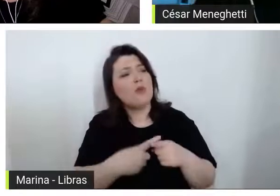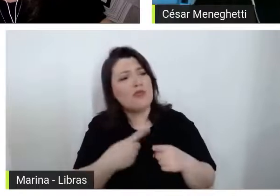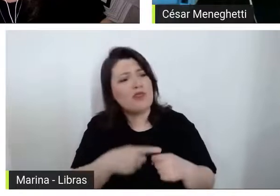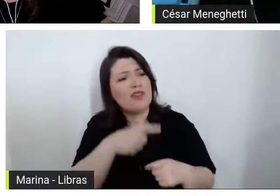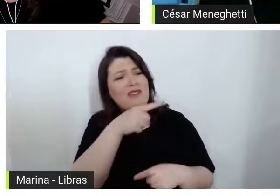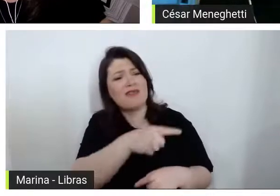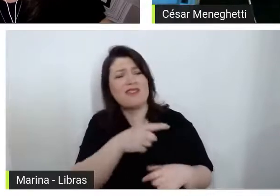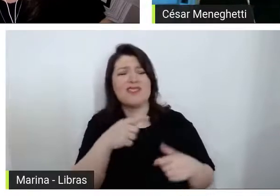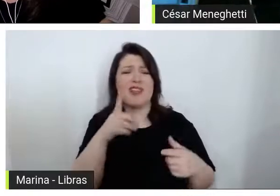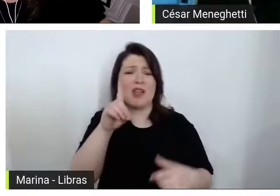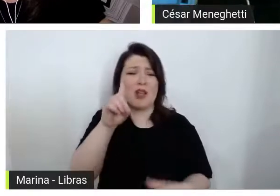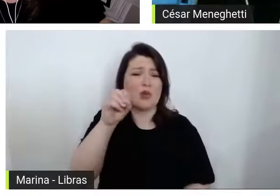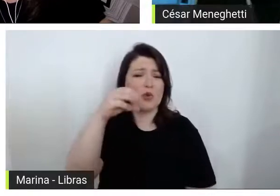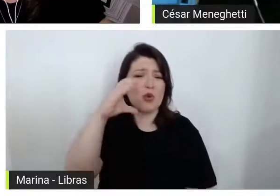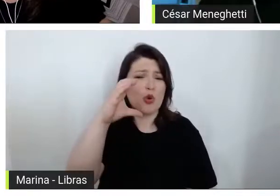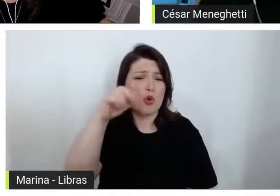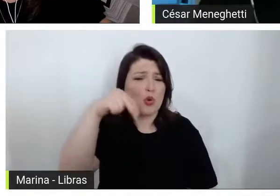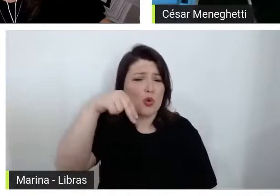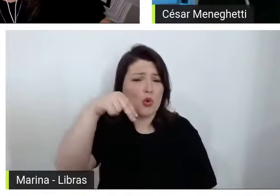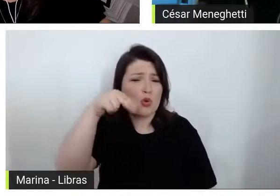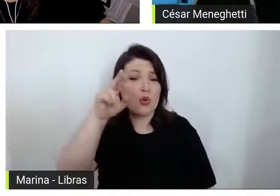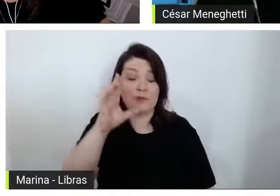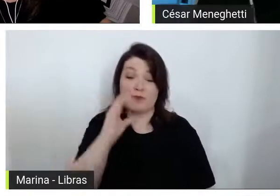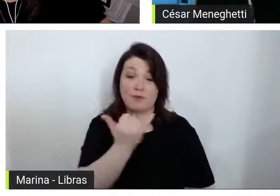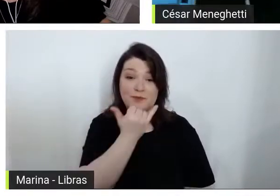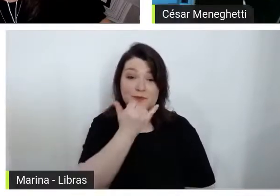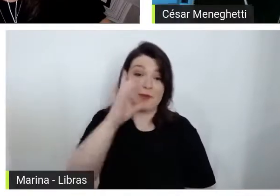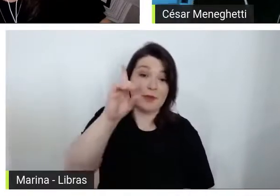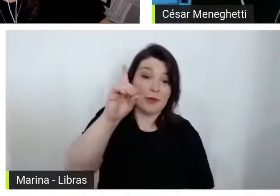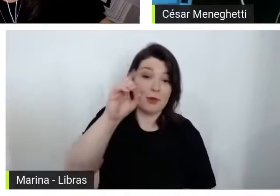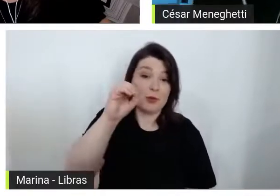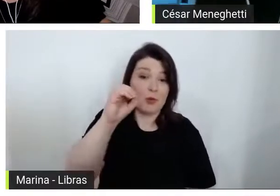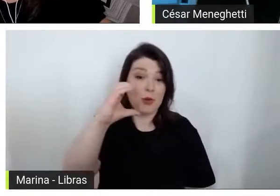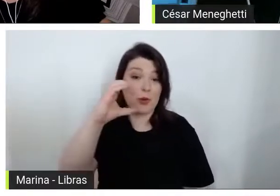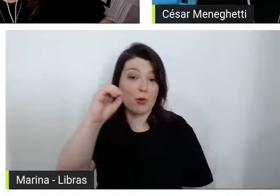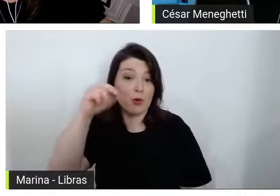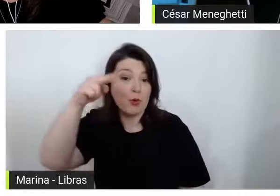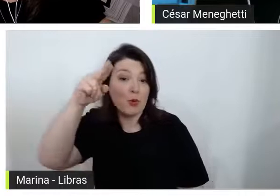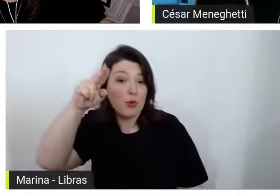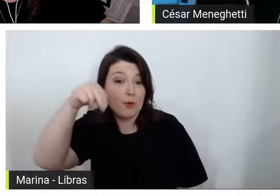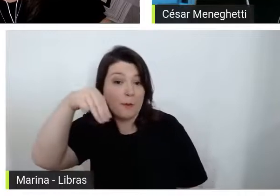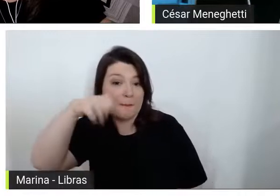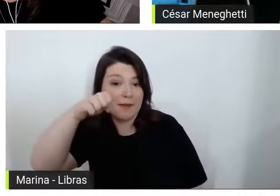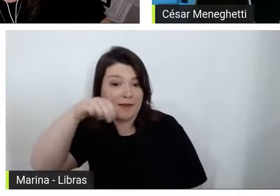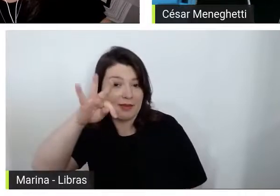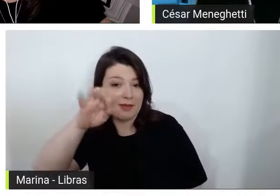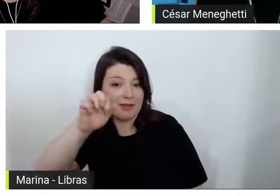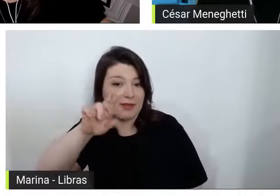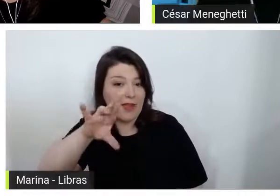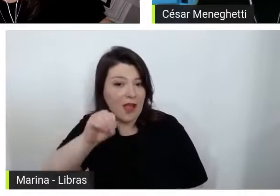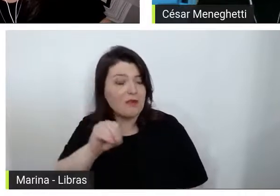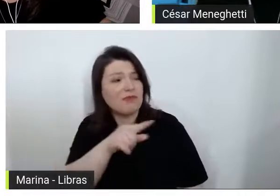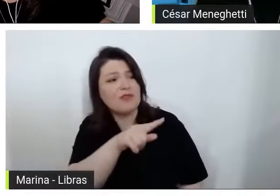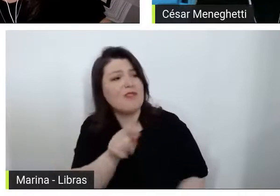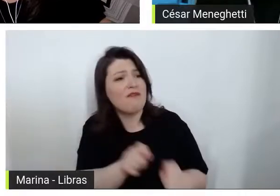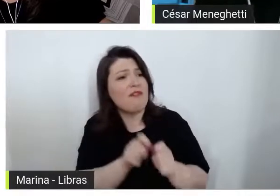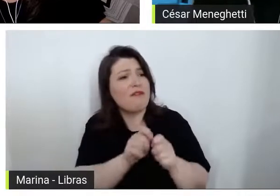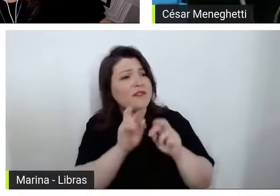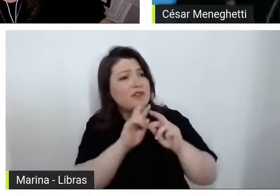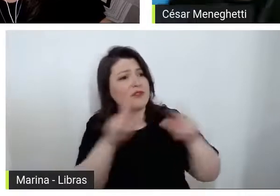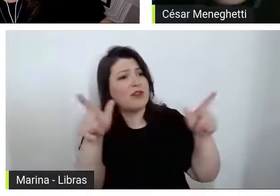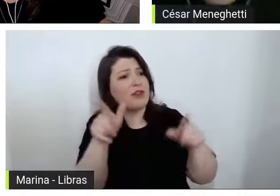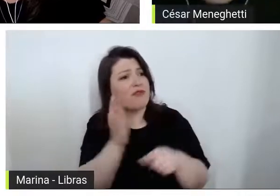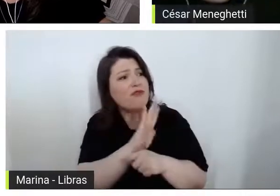sobre essa coisa, você não faz uma obra? Você vai ver no museu, você muda o tipo de público e tudo. E o cara foi louco o suficiente que